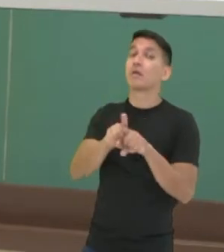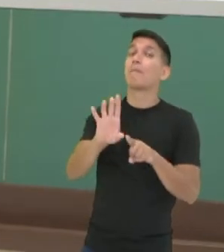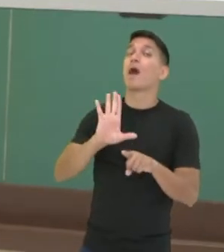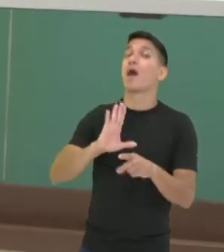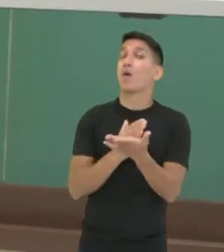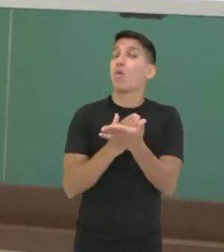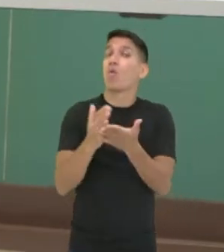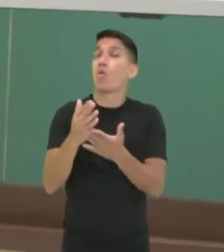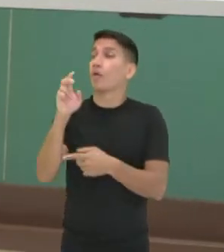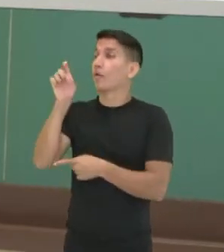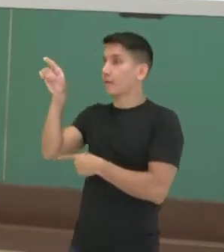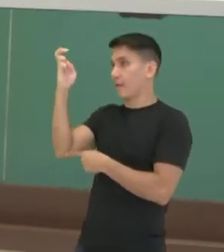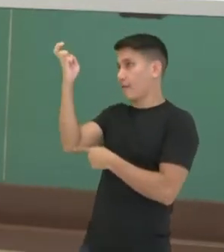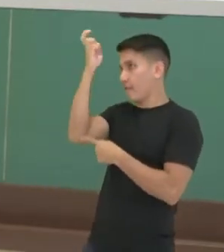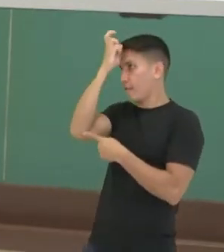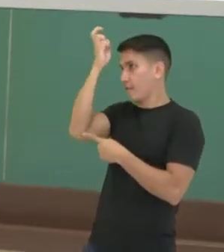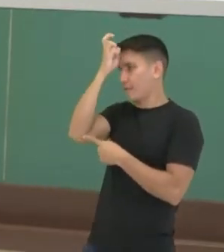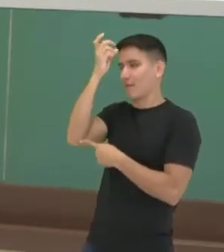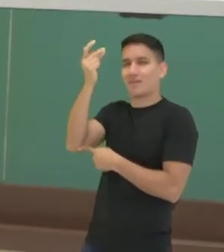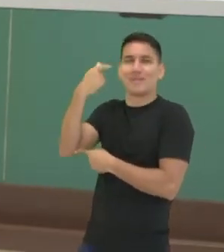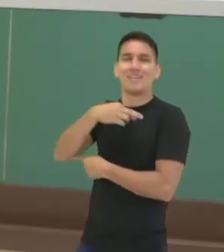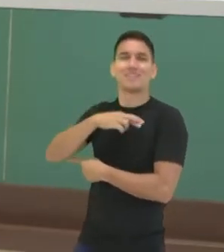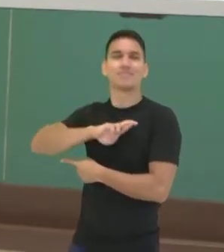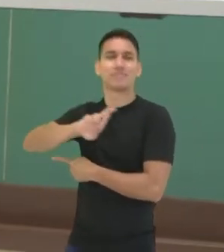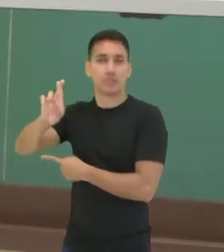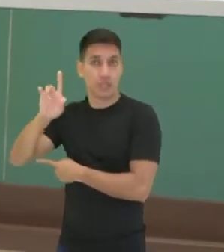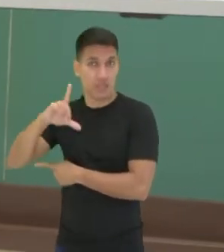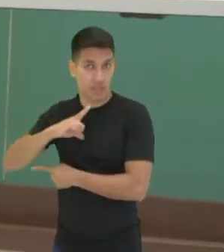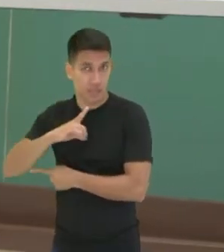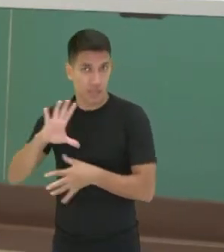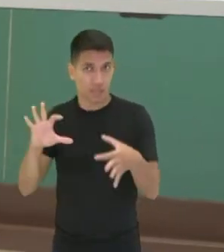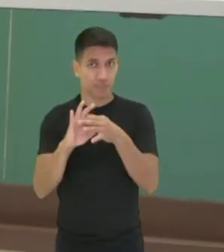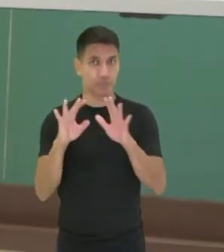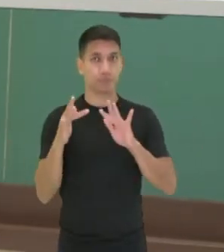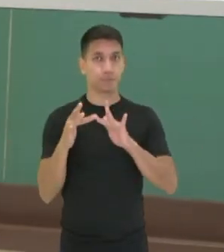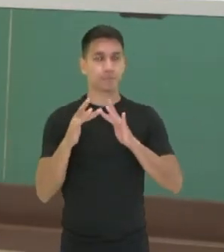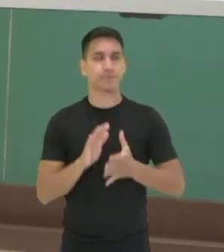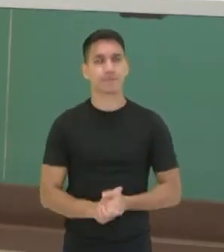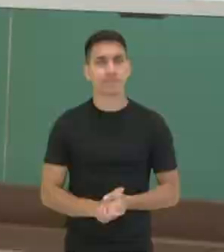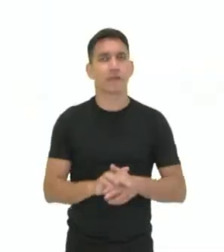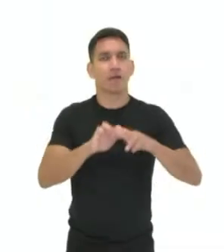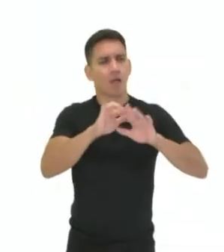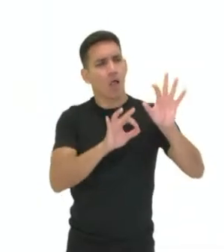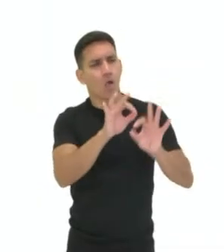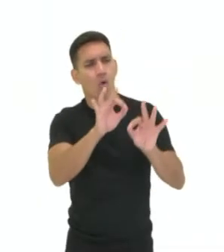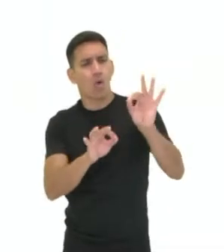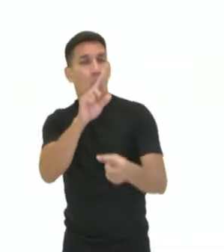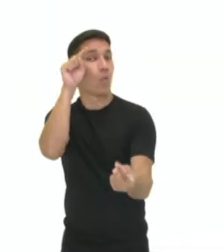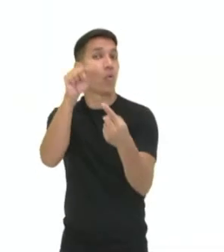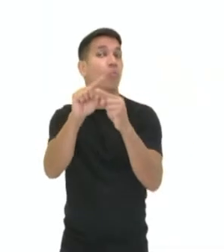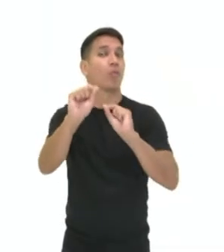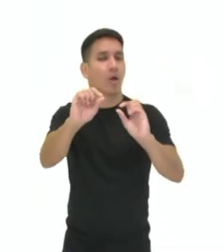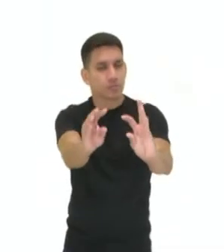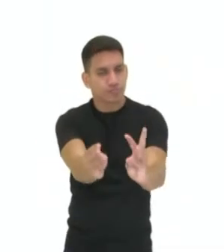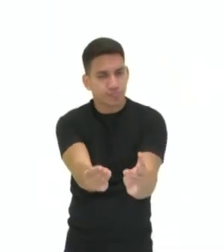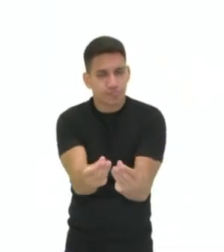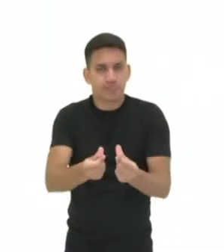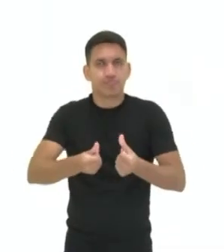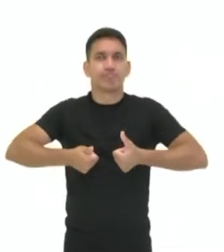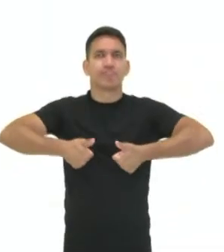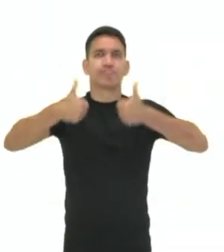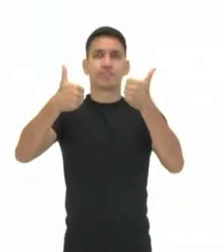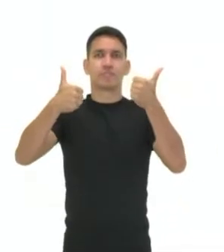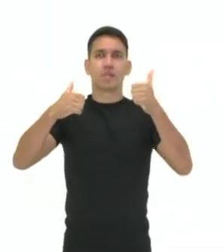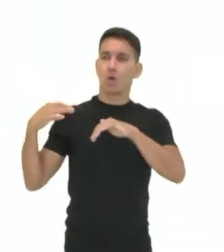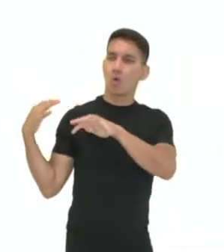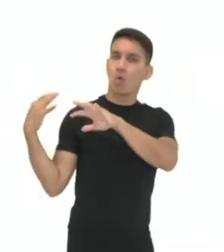lá no Egito, na religiosidade egípcia. Então é uma organização que tem como objetivo o aprimoramento